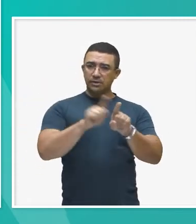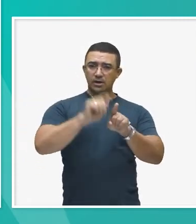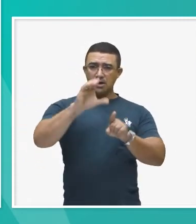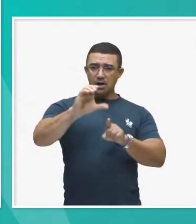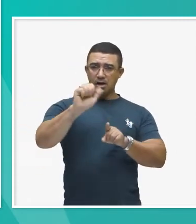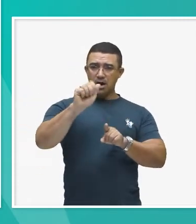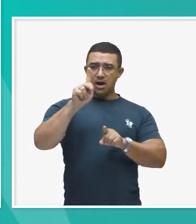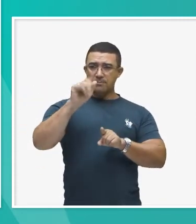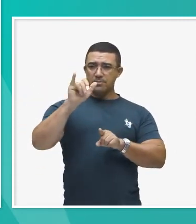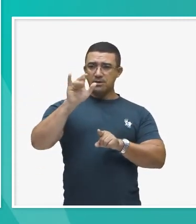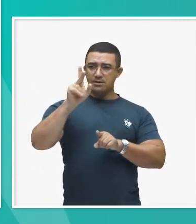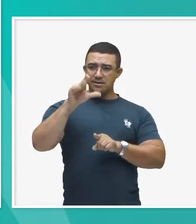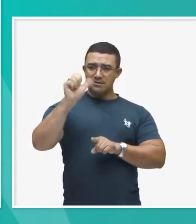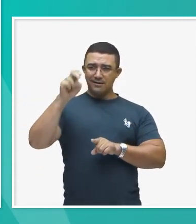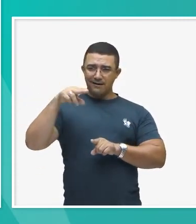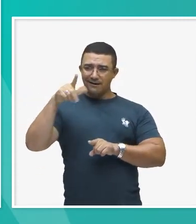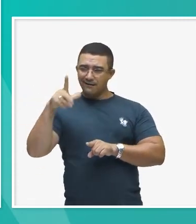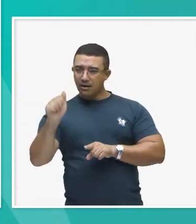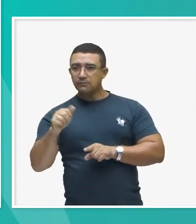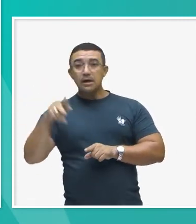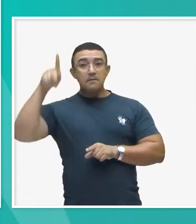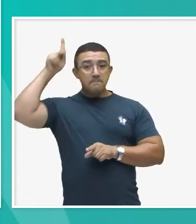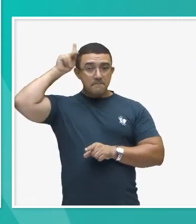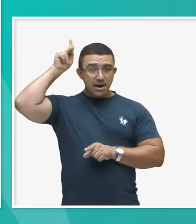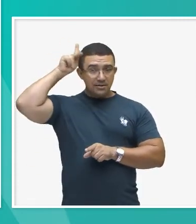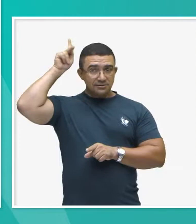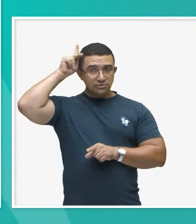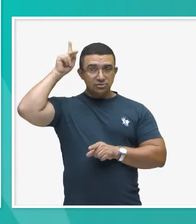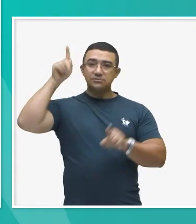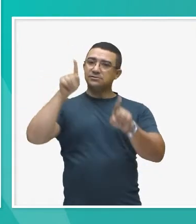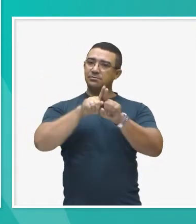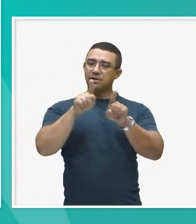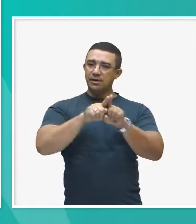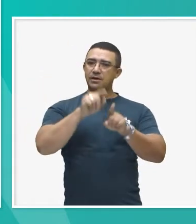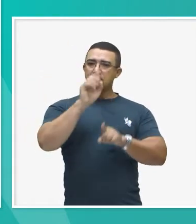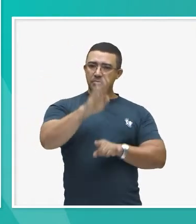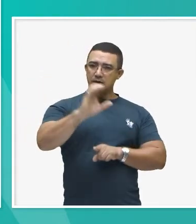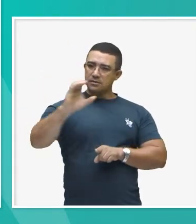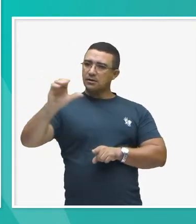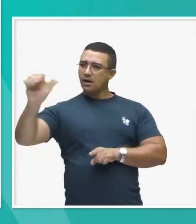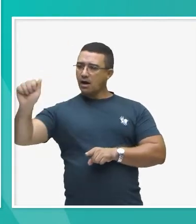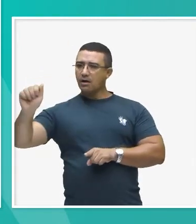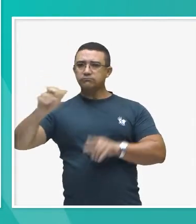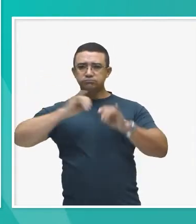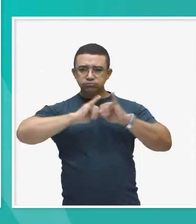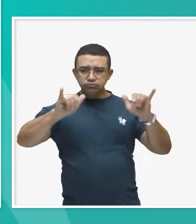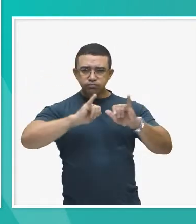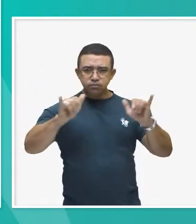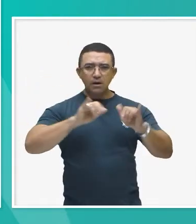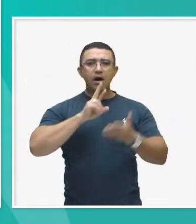Manicoré 41. Parintins 68, Urucurituba 30, né?